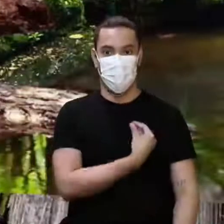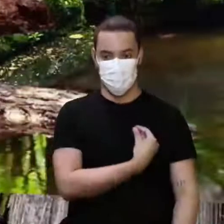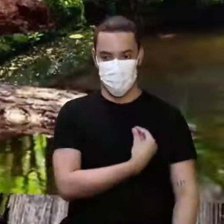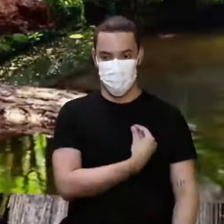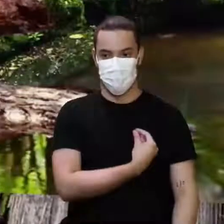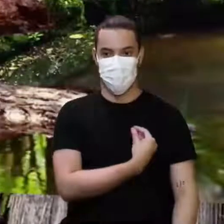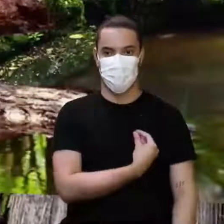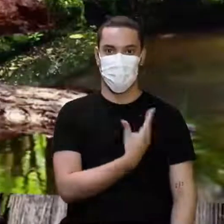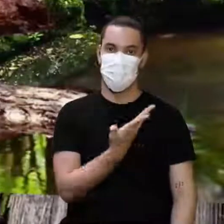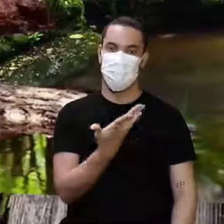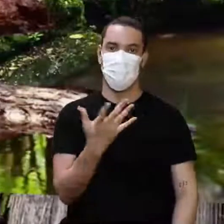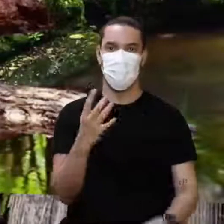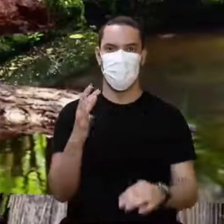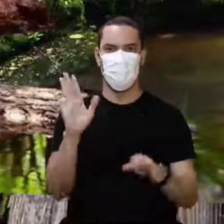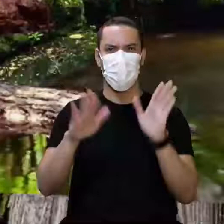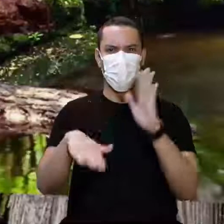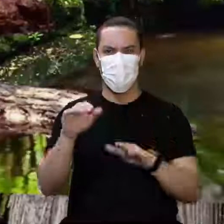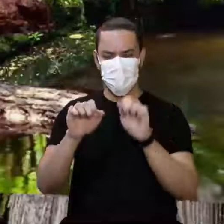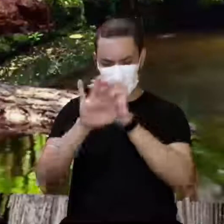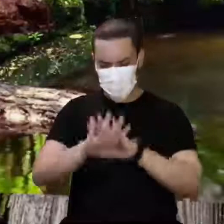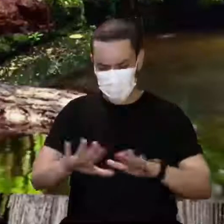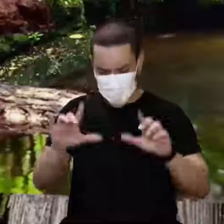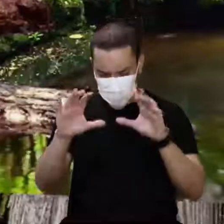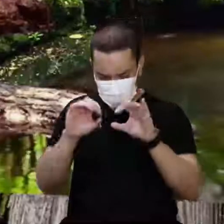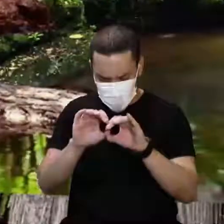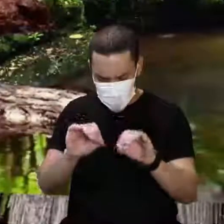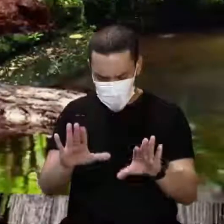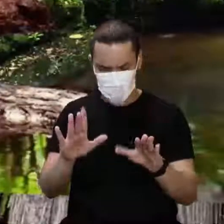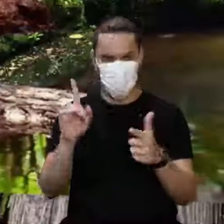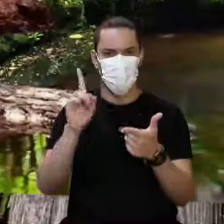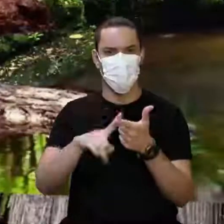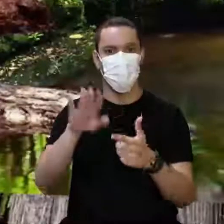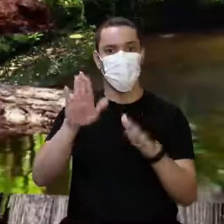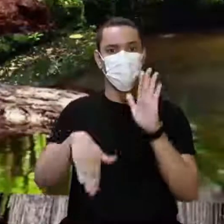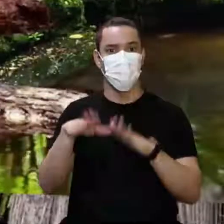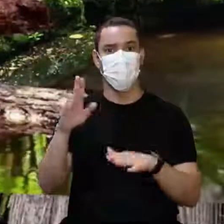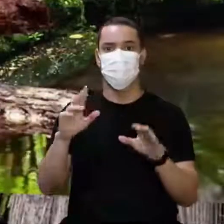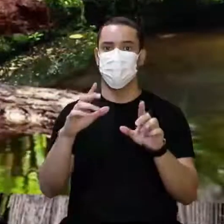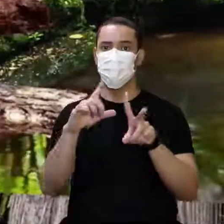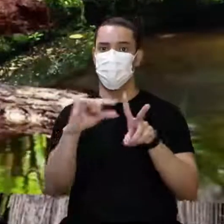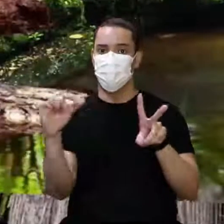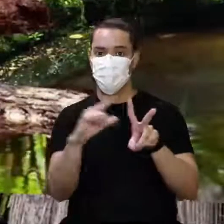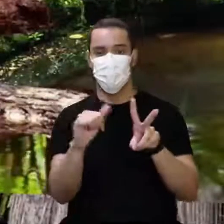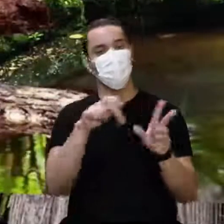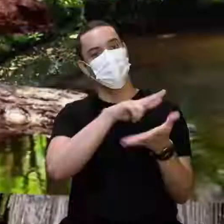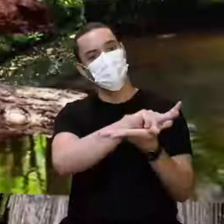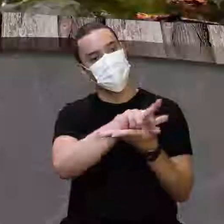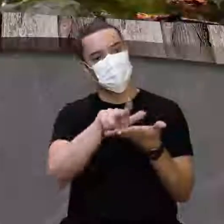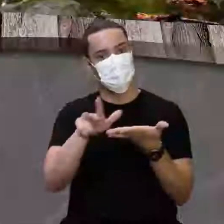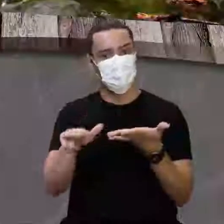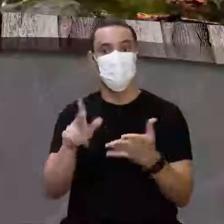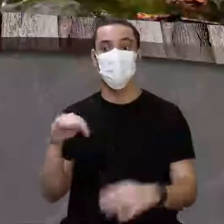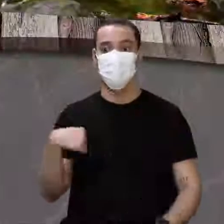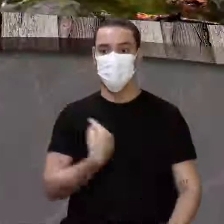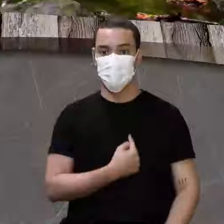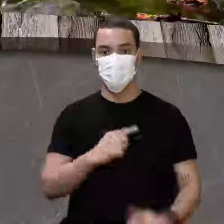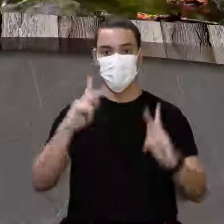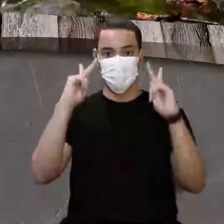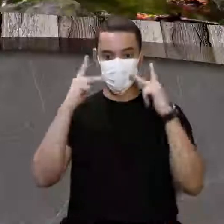vivos, tanto microscópico, macroscópico, animais, vegetais, enfim. Tá bom? E nós, seres